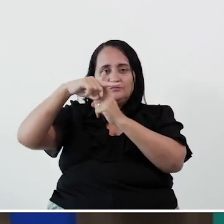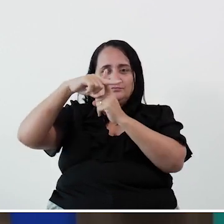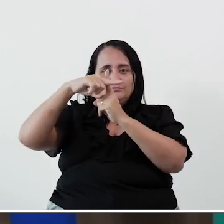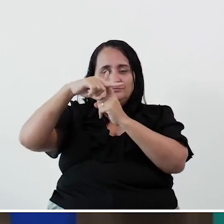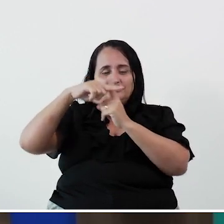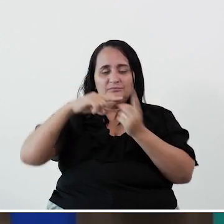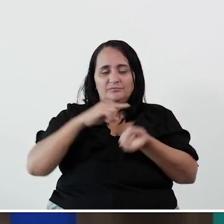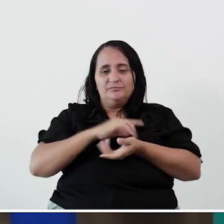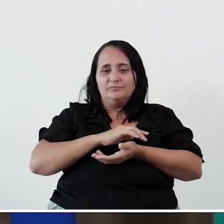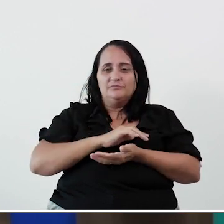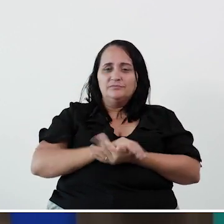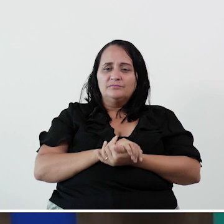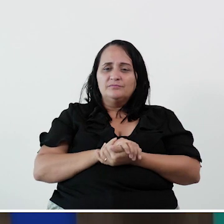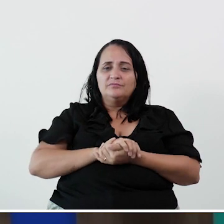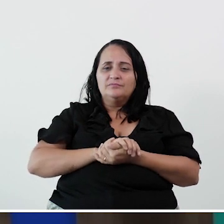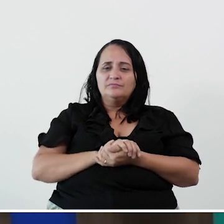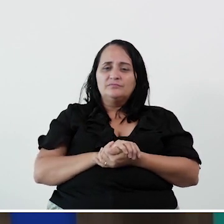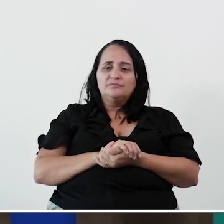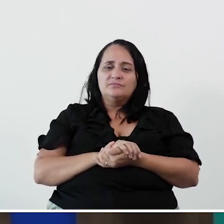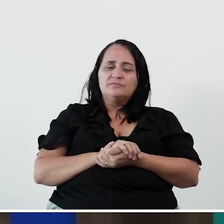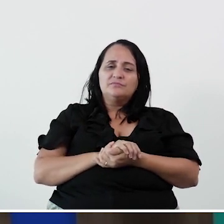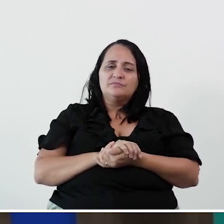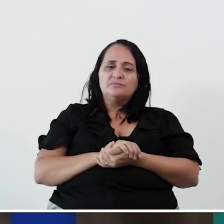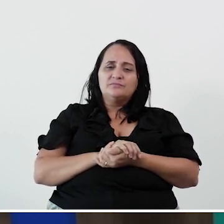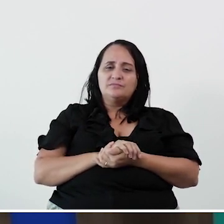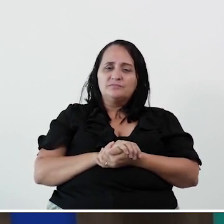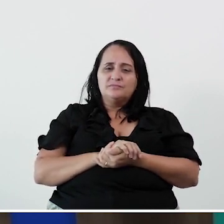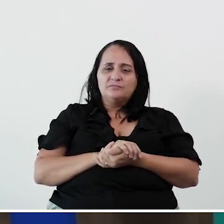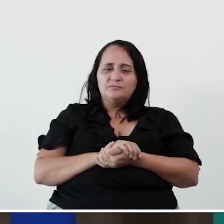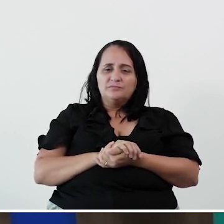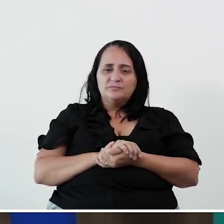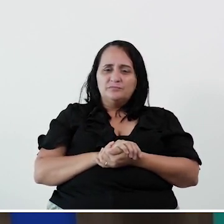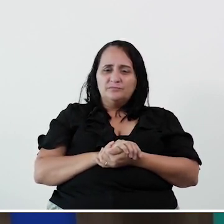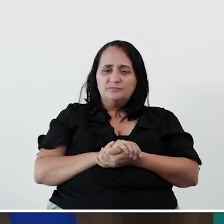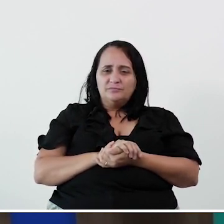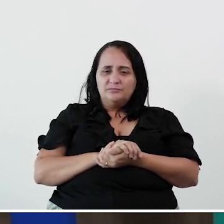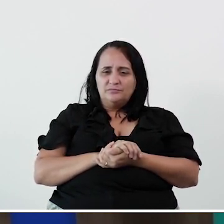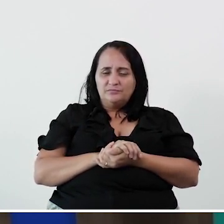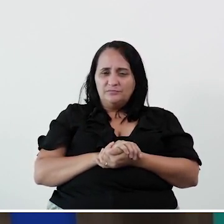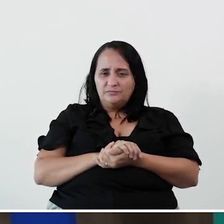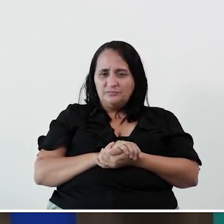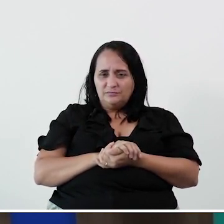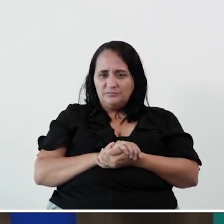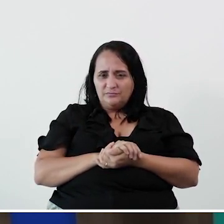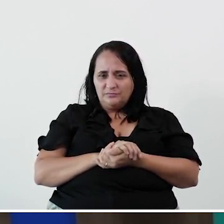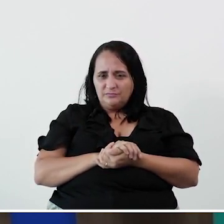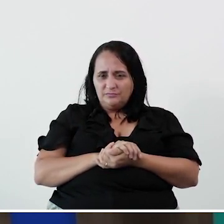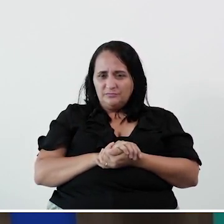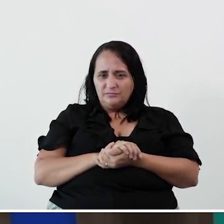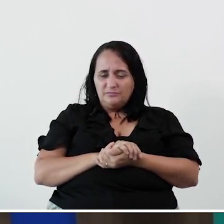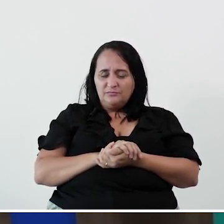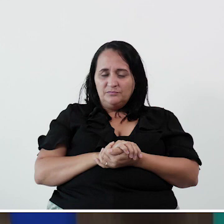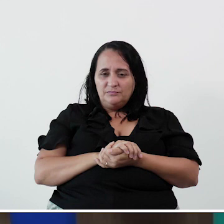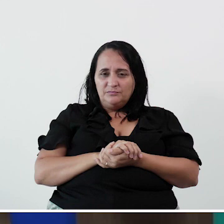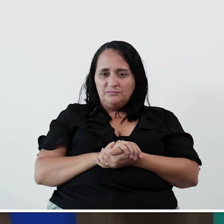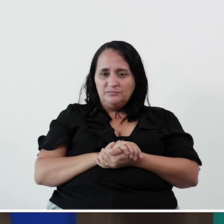Mais 8. Vamos eliminar colchetes agora? Quanto é menos 2 mais